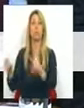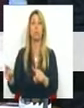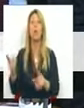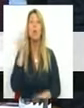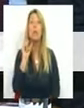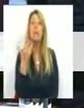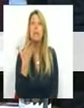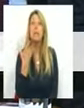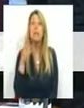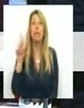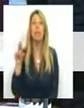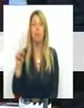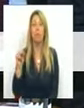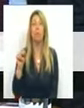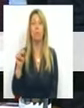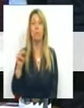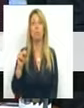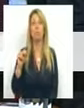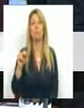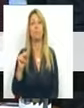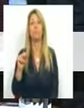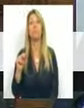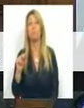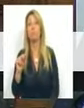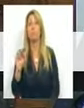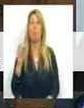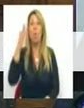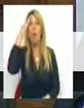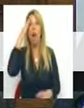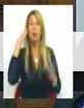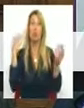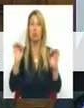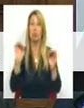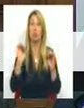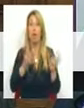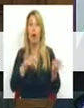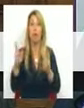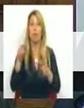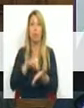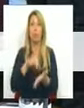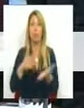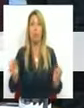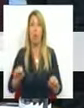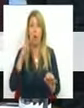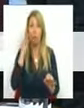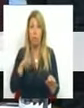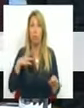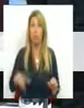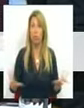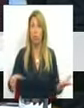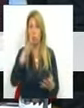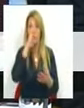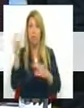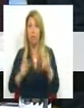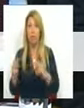dia 17 de novembro. Ou entendo que não houve alteração de posição do Banco de Portugal e do Ministério